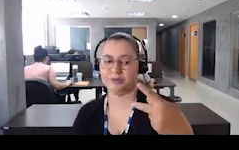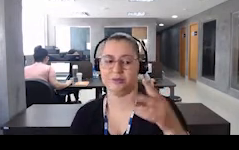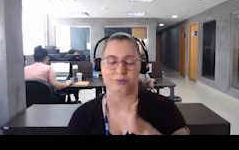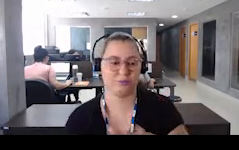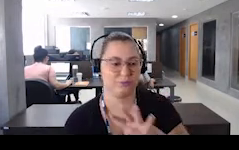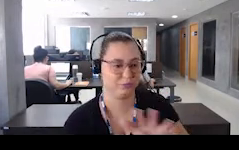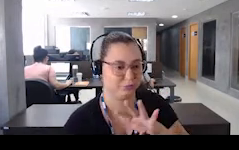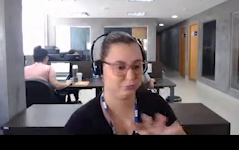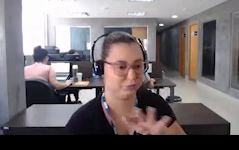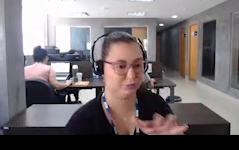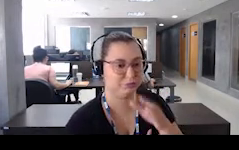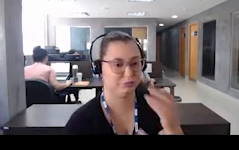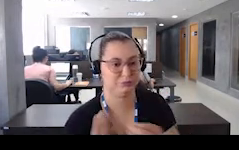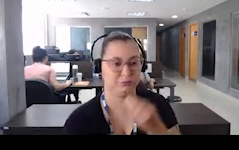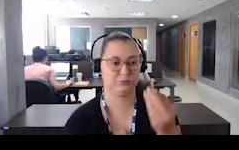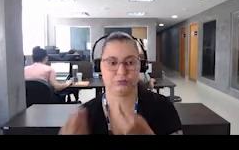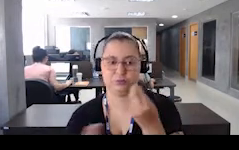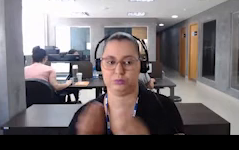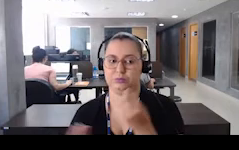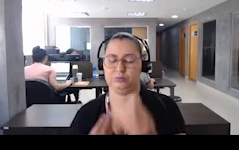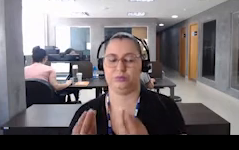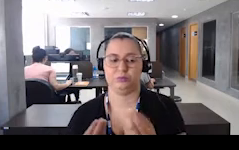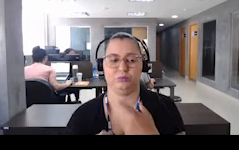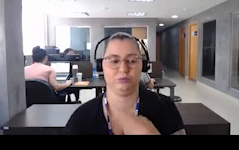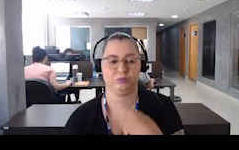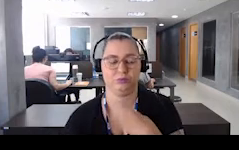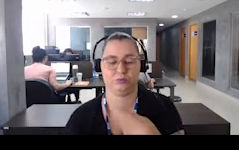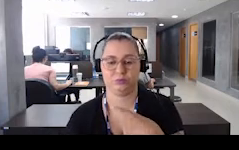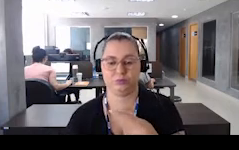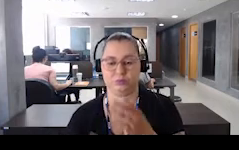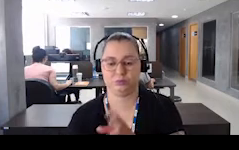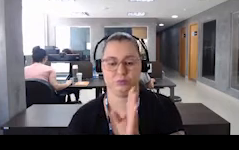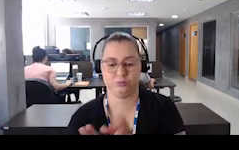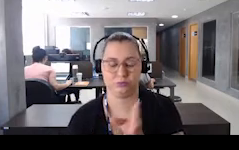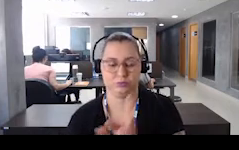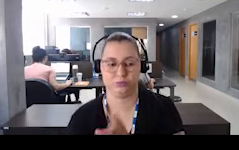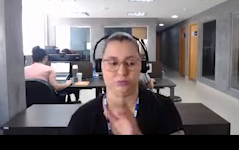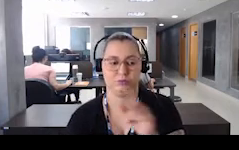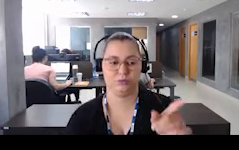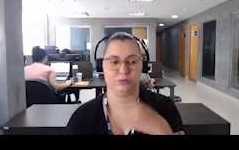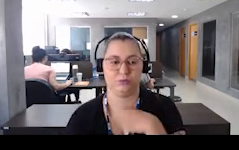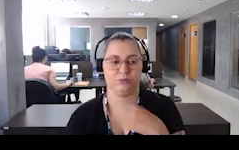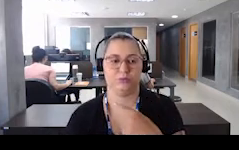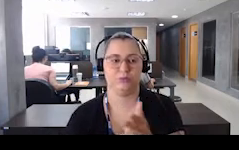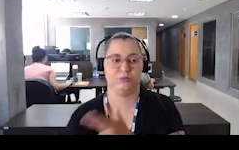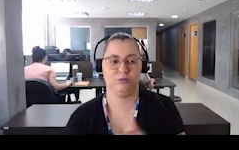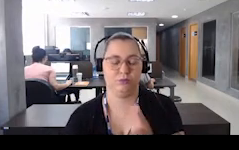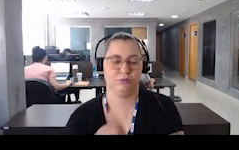ele mostra um desenho também, né, para poder orientar, para poder nos orientar. Então vou pegar esse desenho aqui, ó,